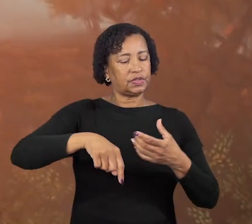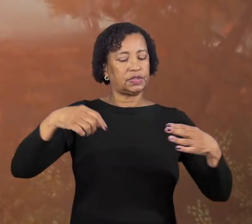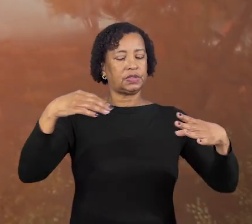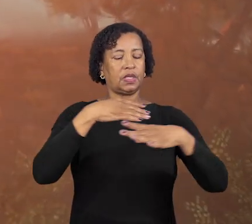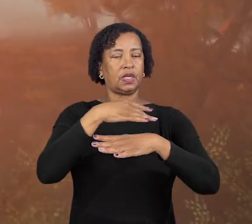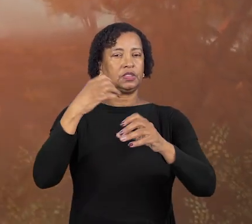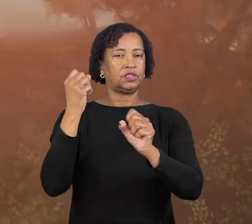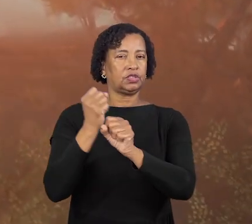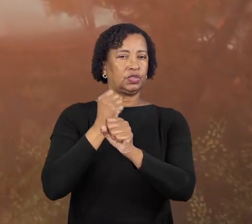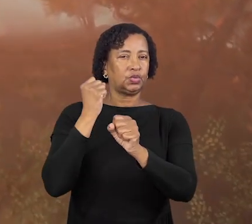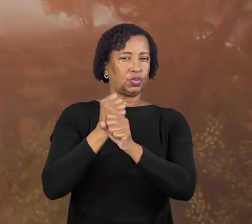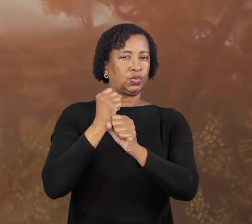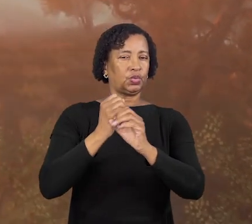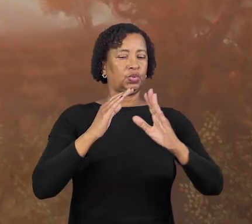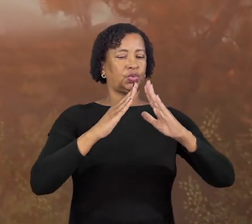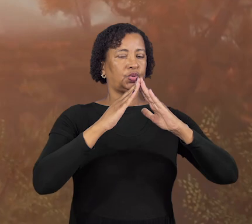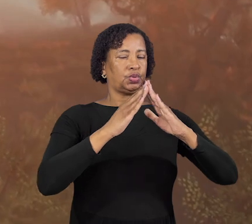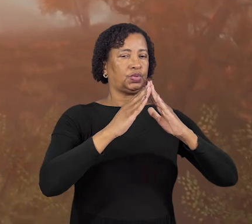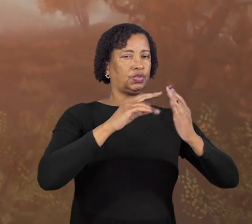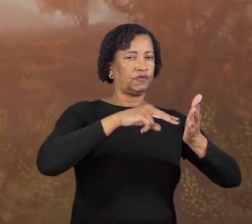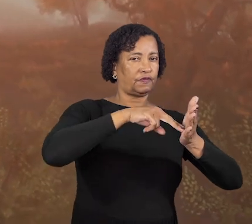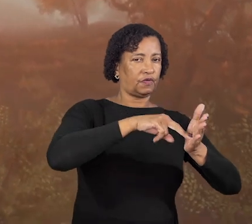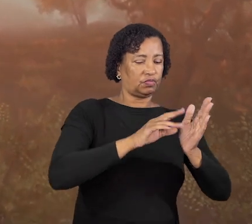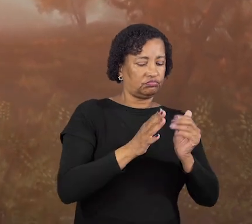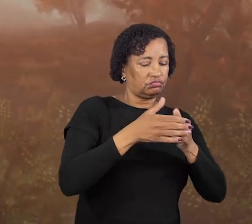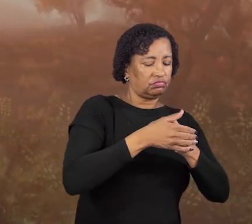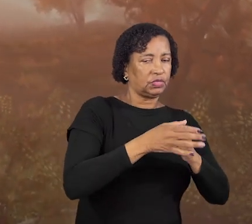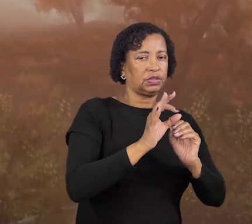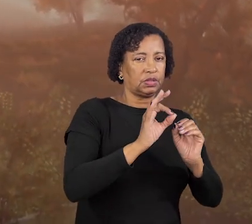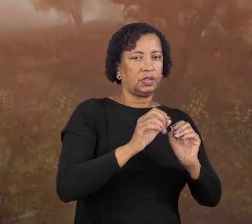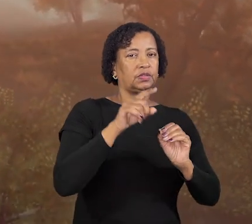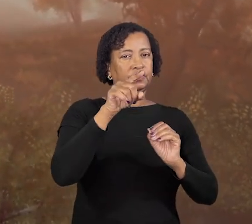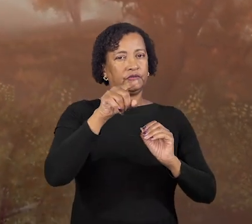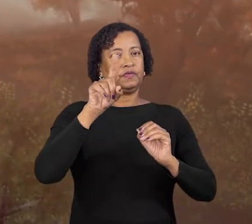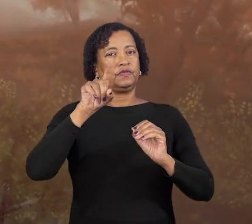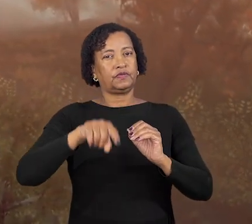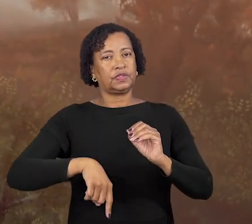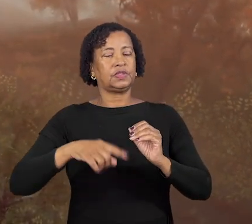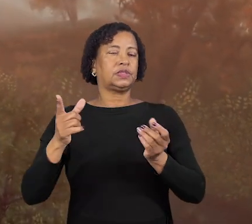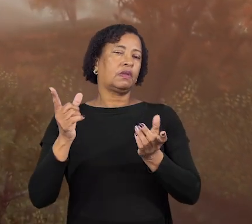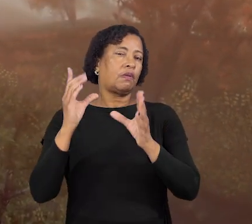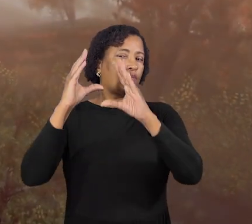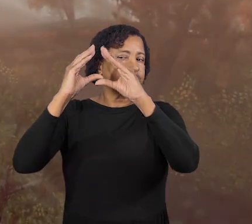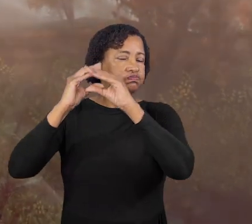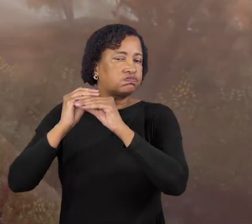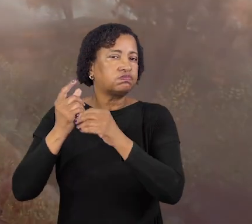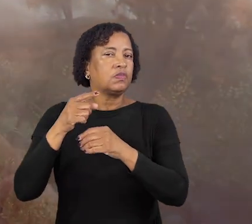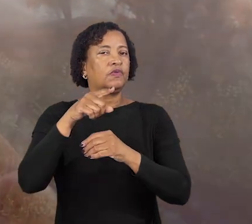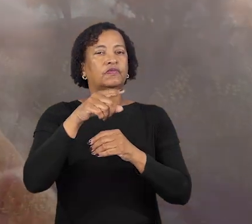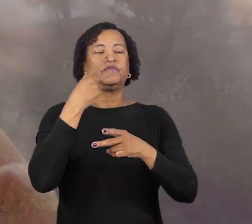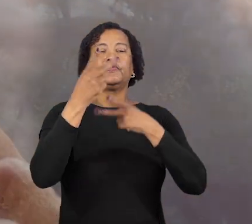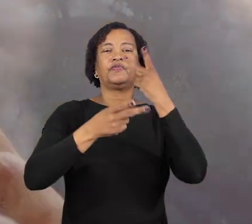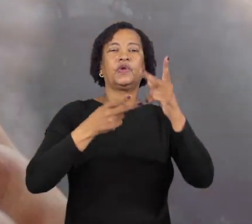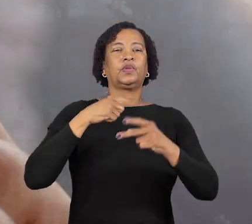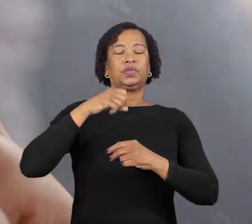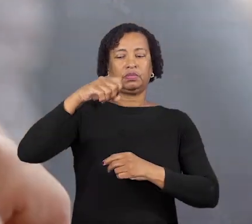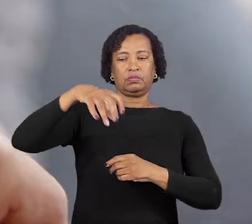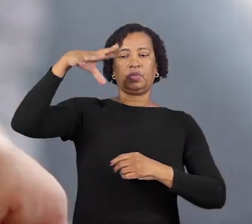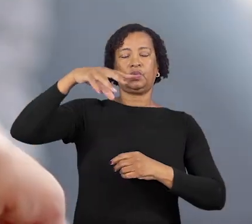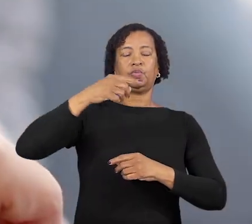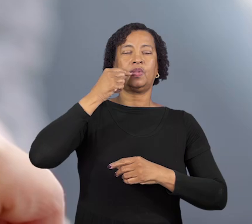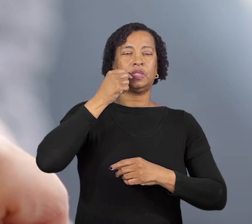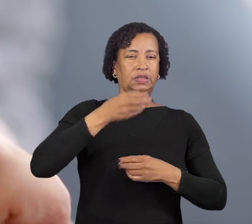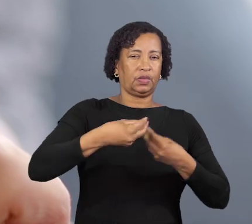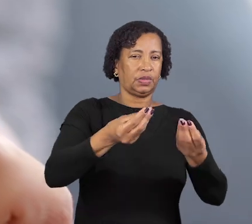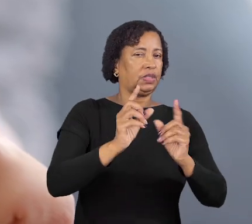a cidade construída sobre o monte que não pode ser escondida. Você é a candeia. Jesus não disse que daria a luz nem o